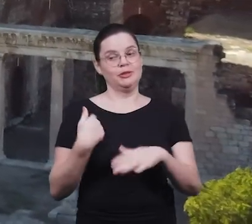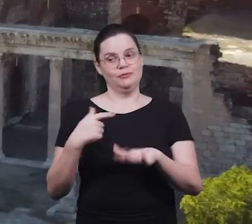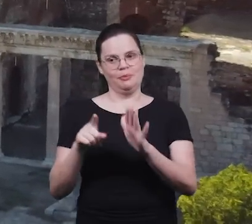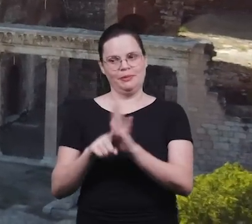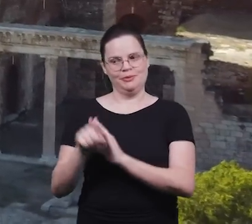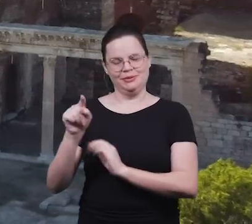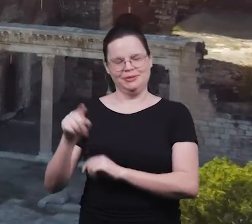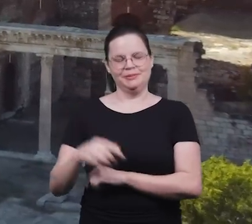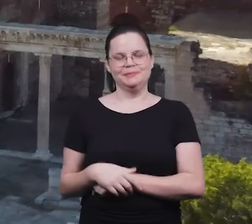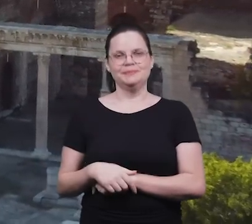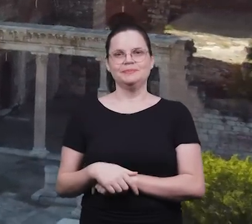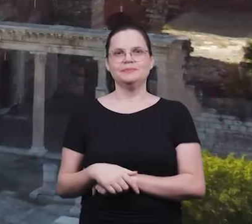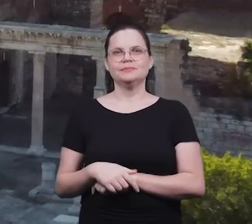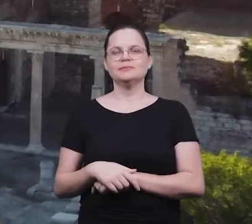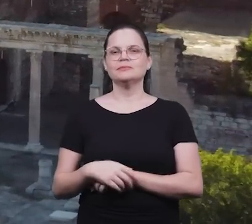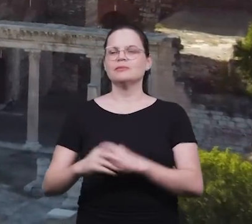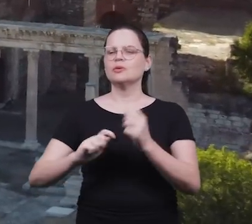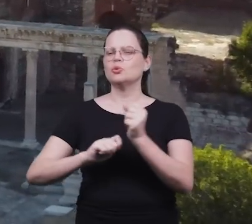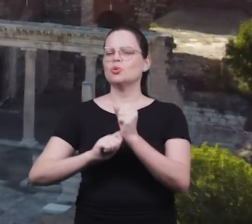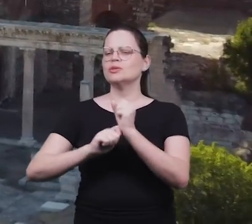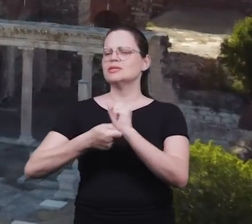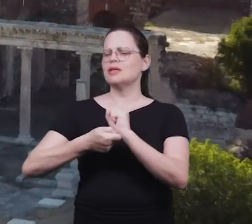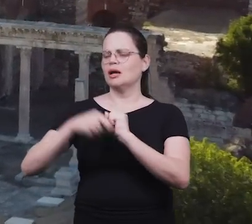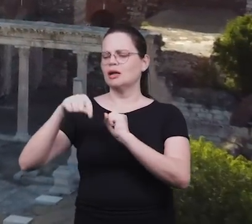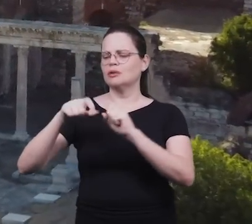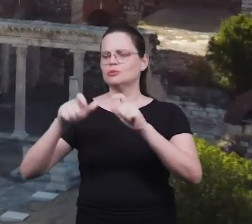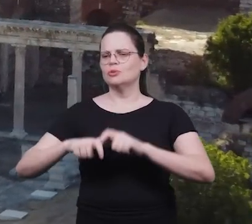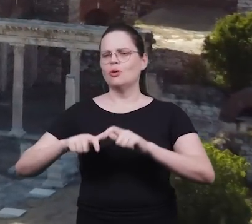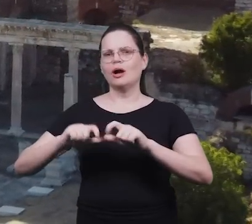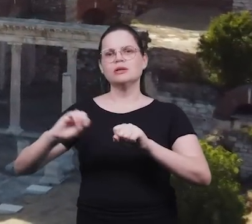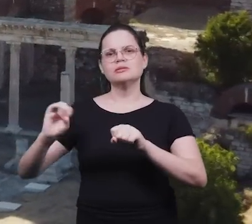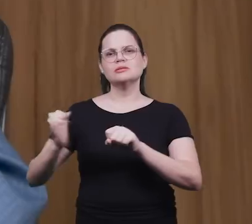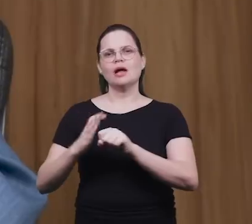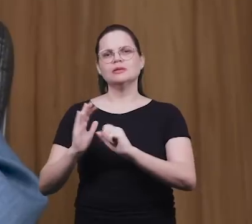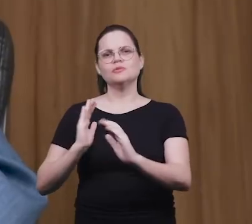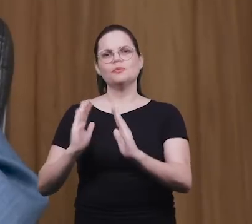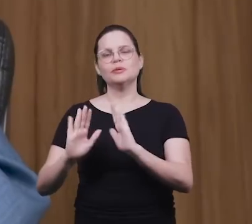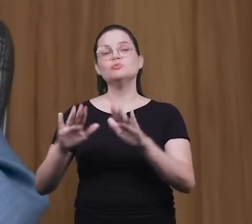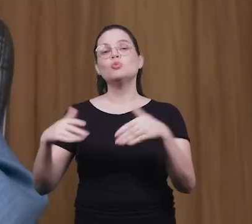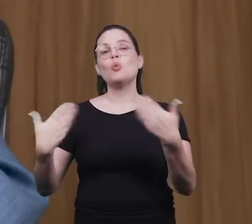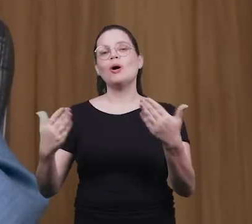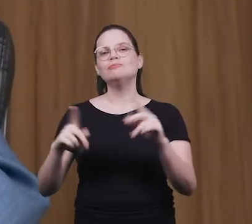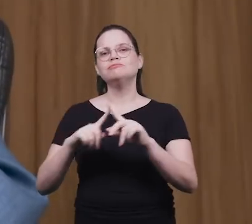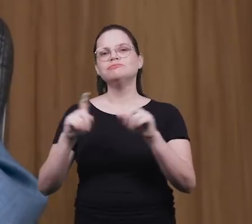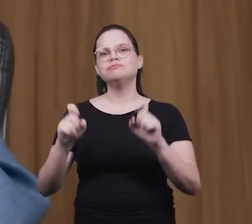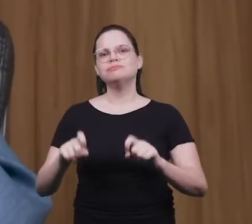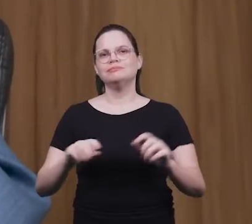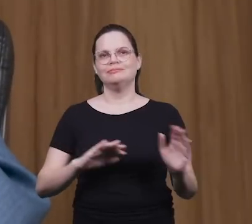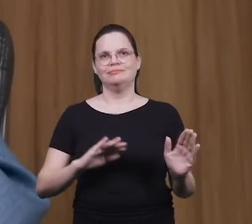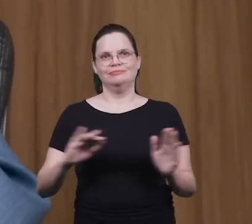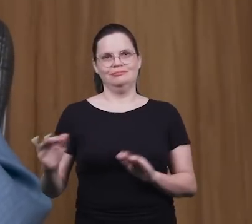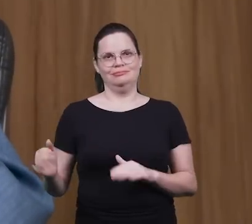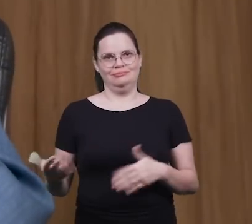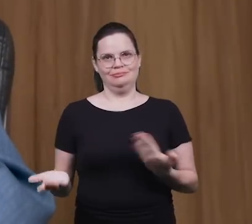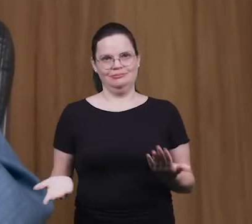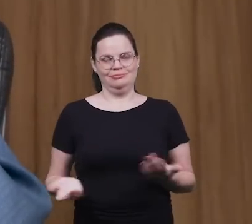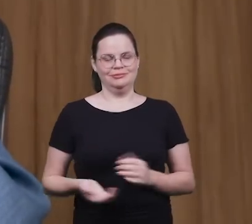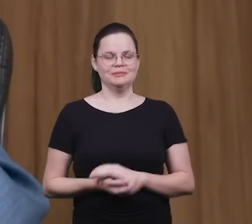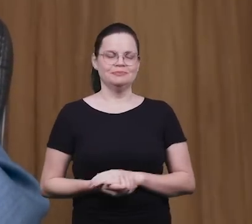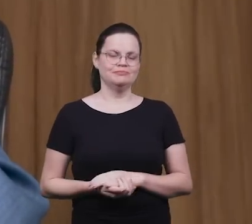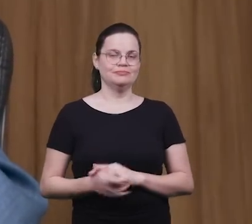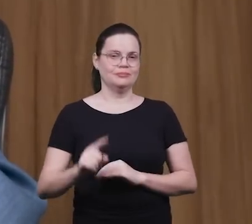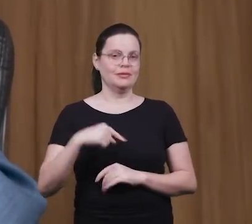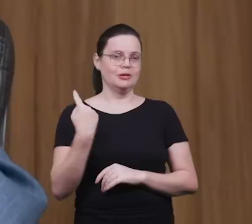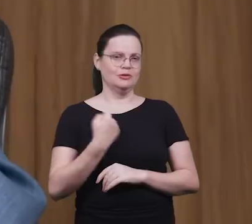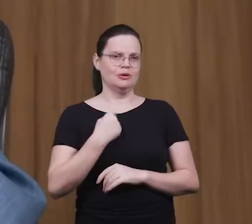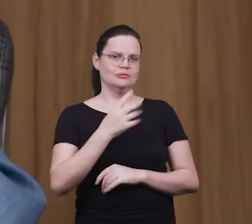o segredo da igreja de Sardes? Bem, nós conhecemos a história da igreja. A nossa função